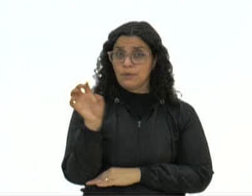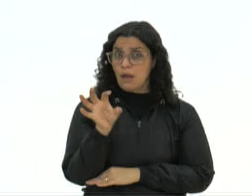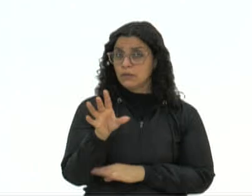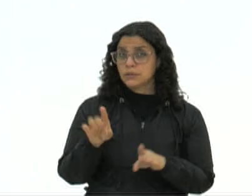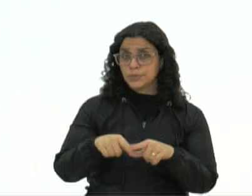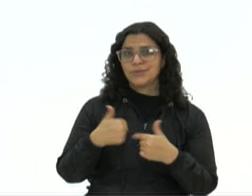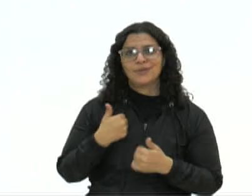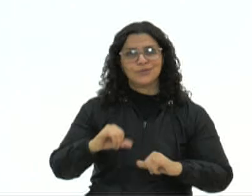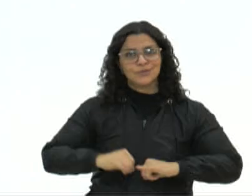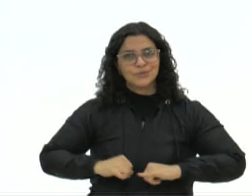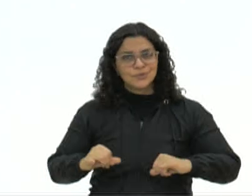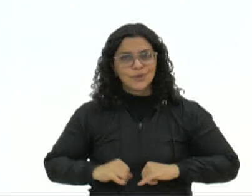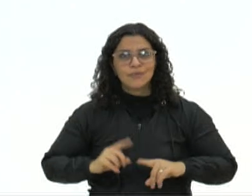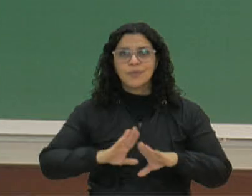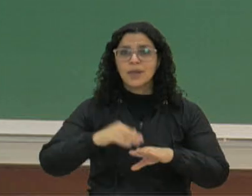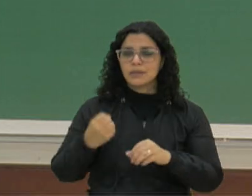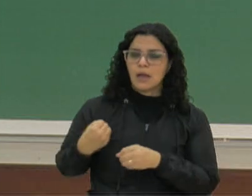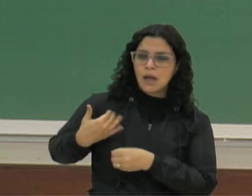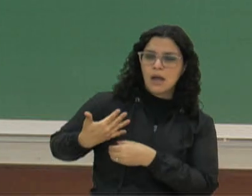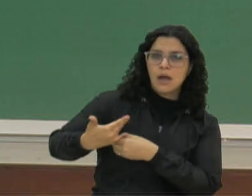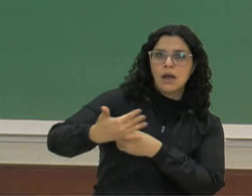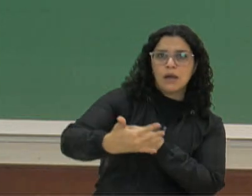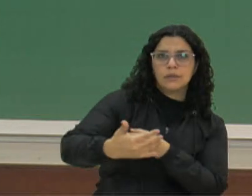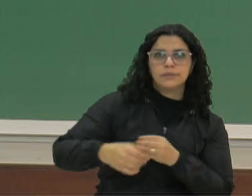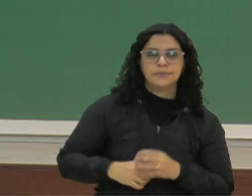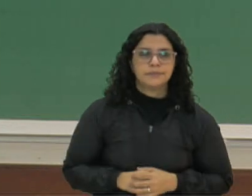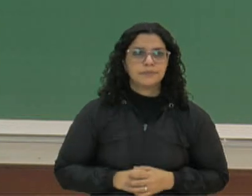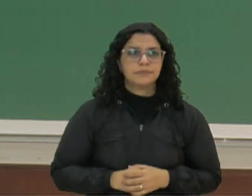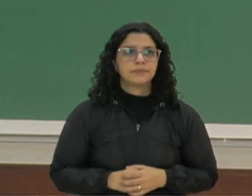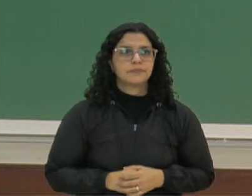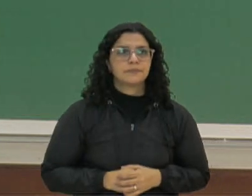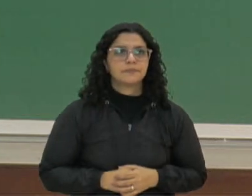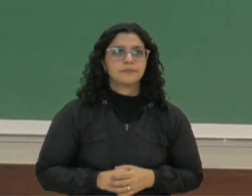a gente vai sofrer mais com isso ao longo dos anos.